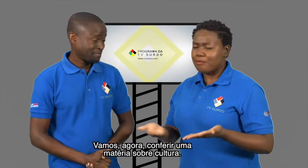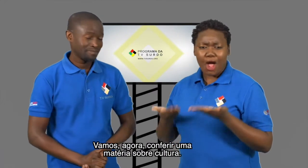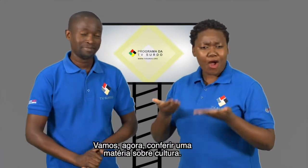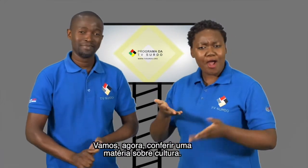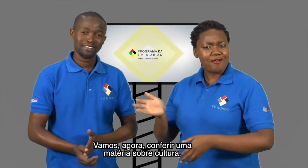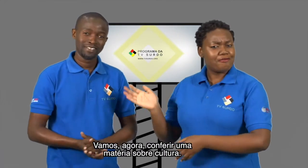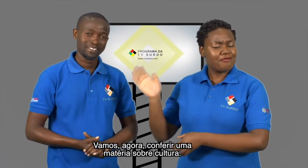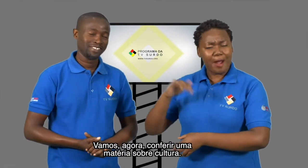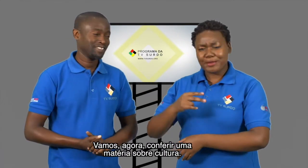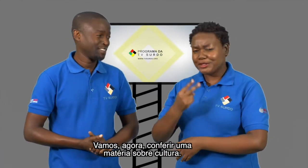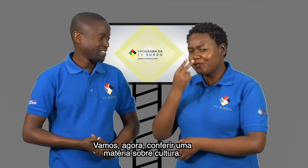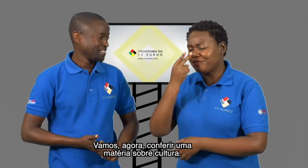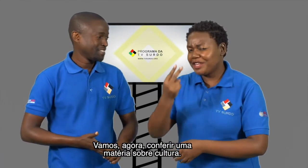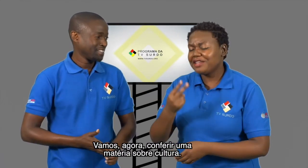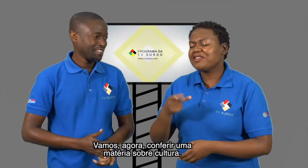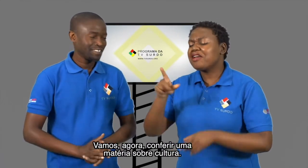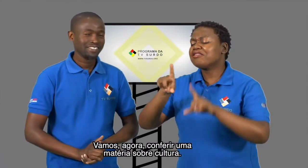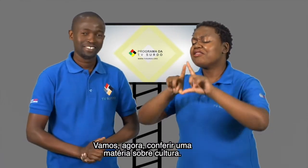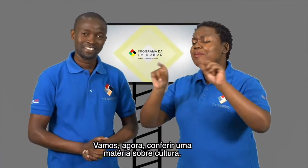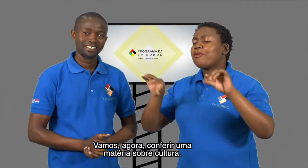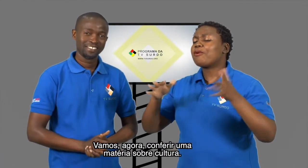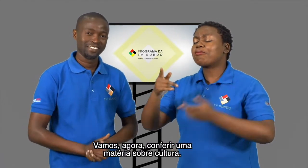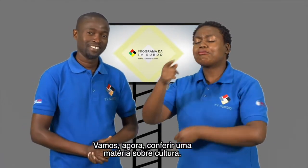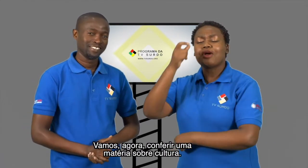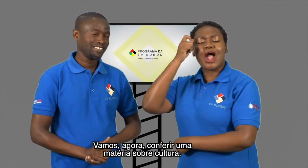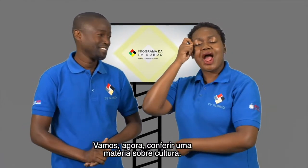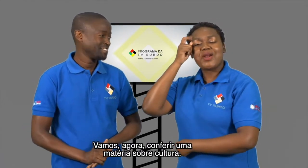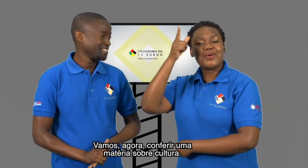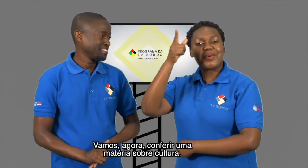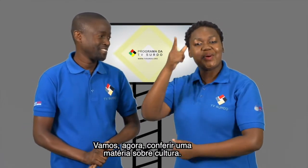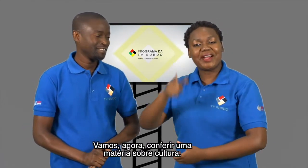Vamos agora conferir uma matéria sobre cultura.